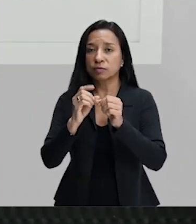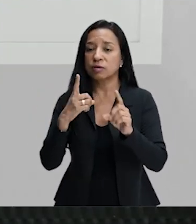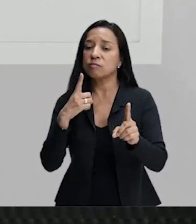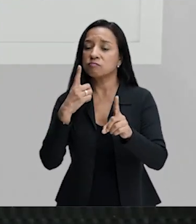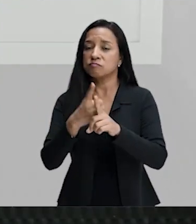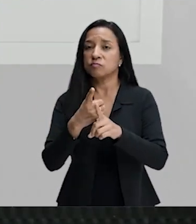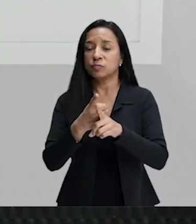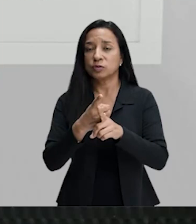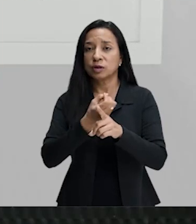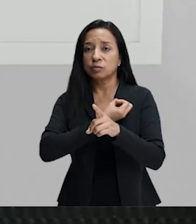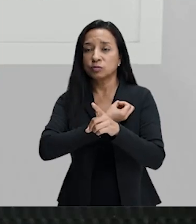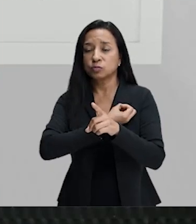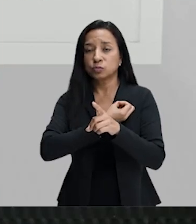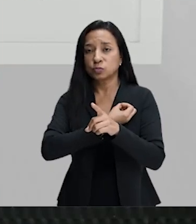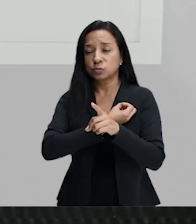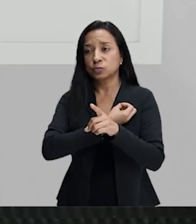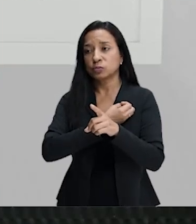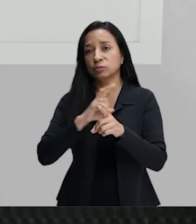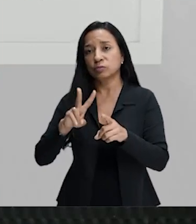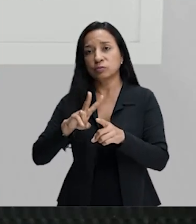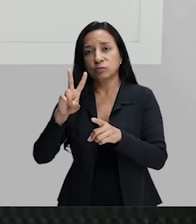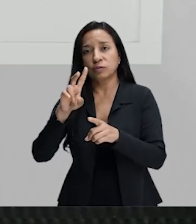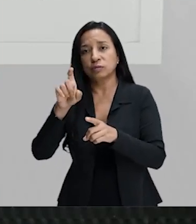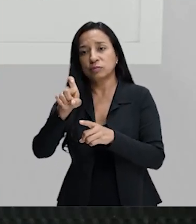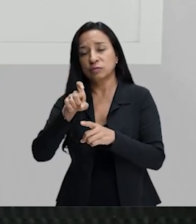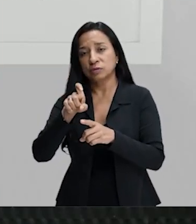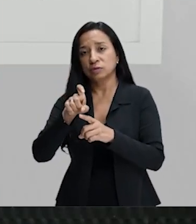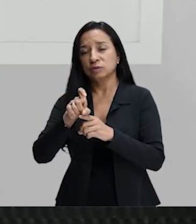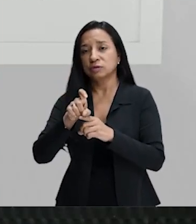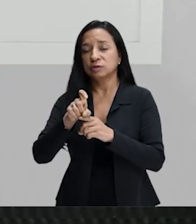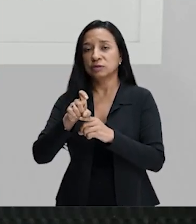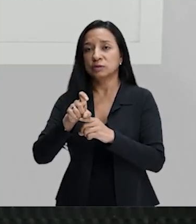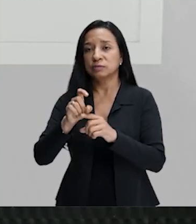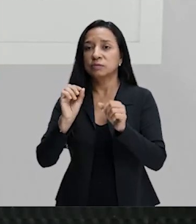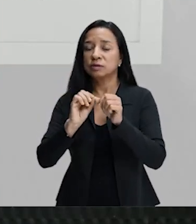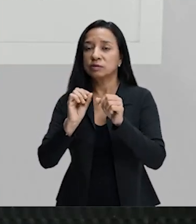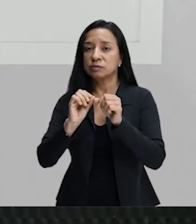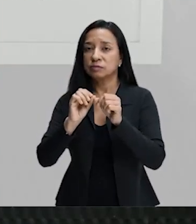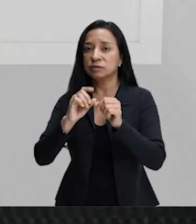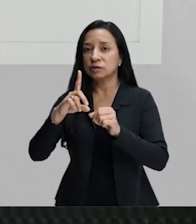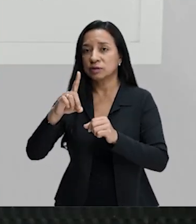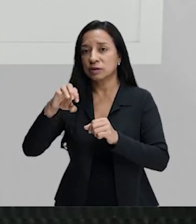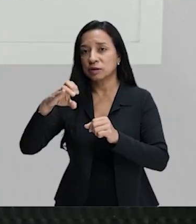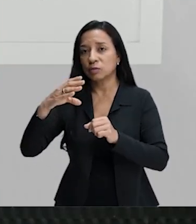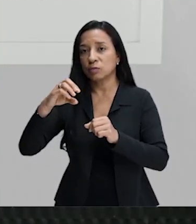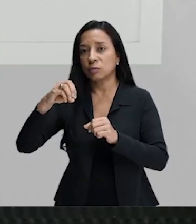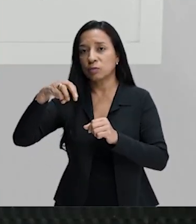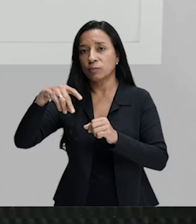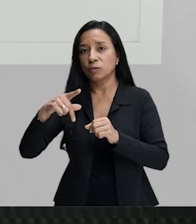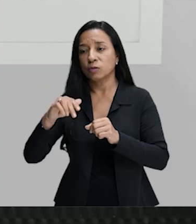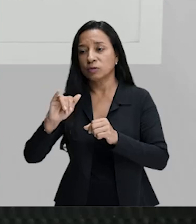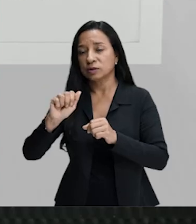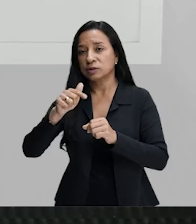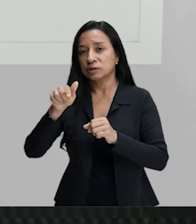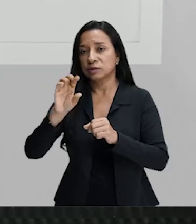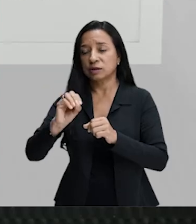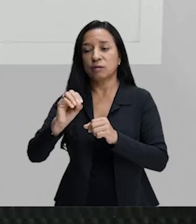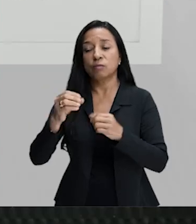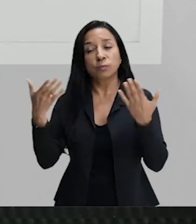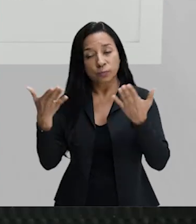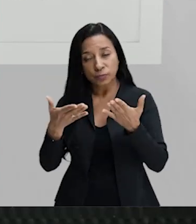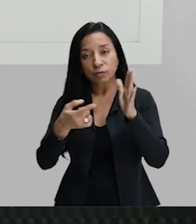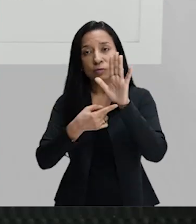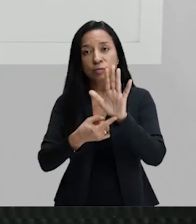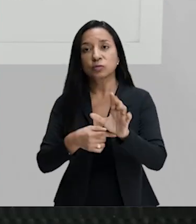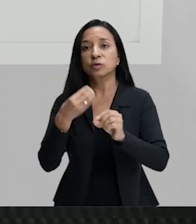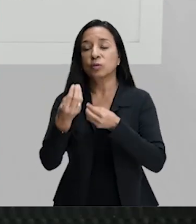encontrar as raízes de uma equação é fazer a decomposição. Isso a gente vai fazer numa próxima aula. Mas vou mostrar para vocês